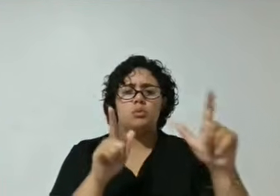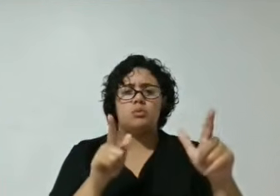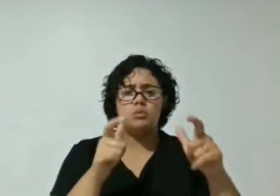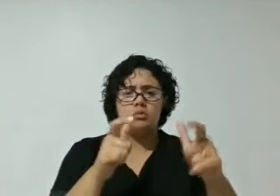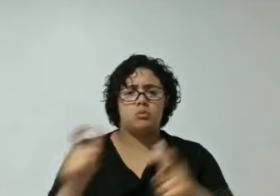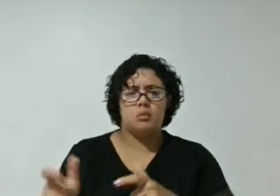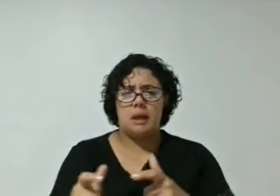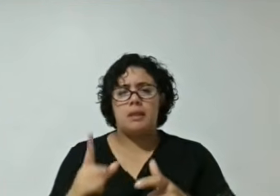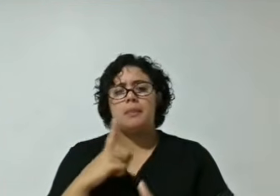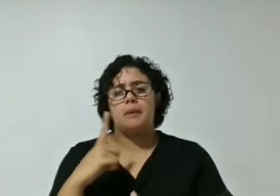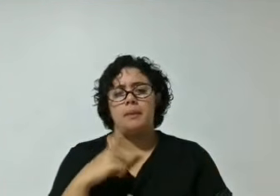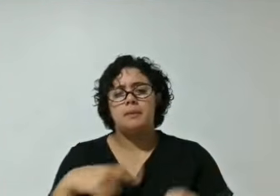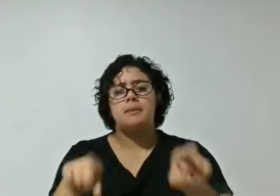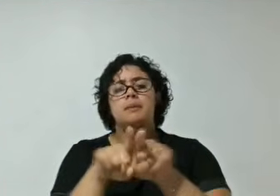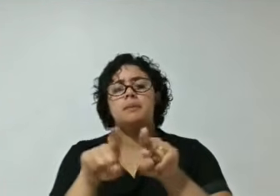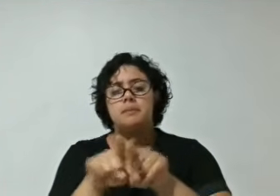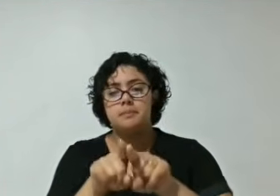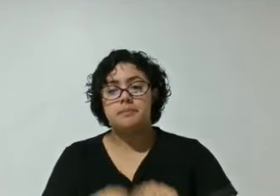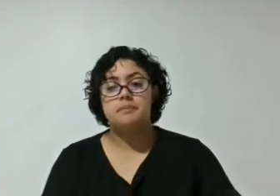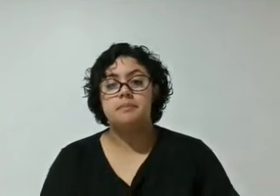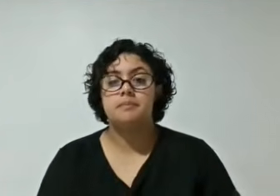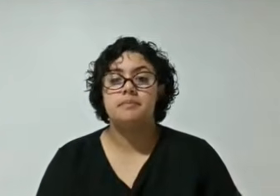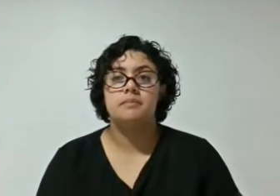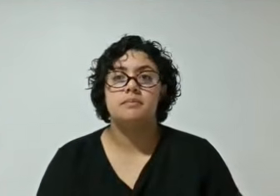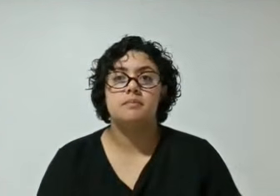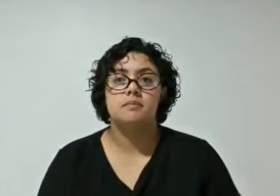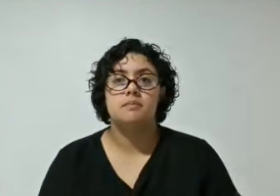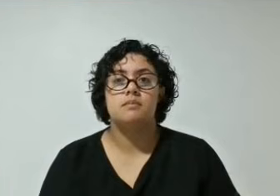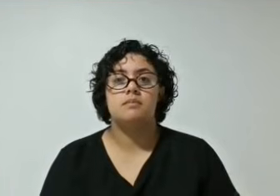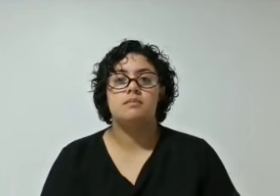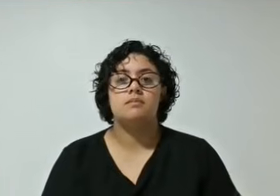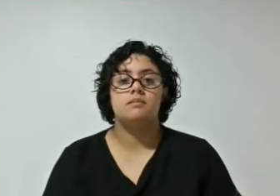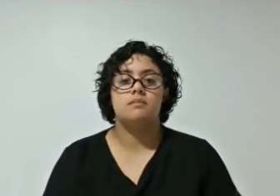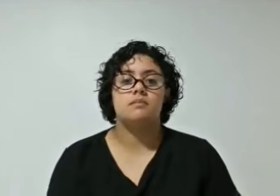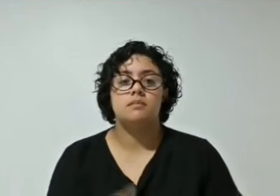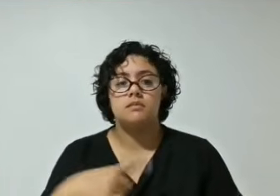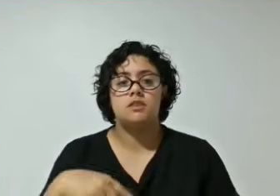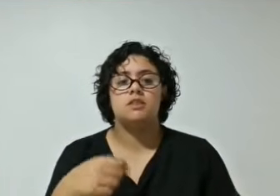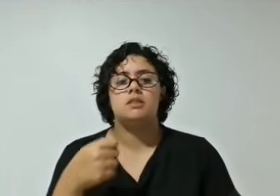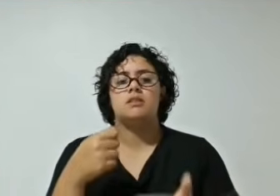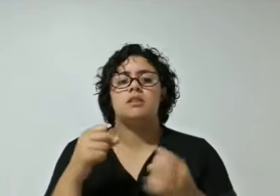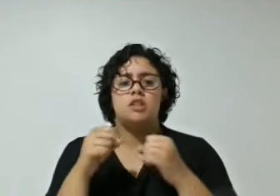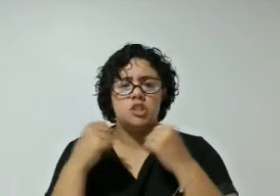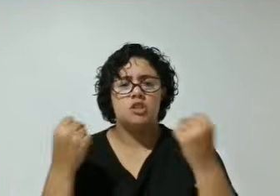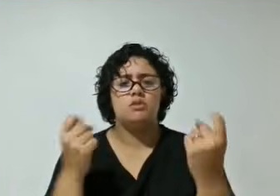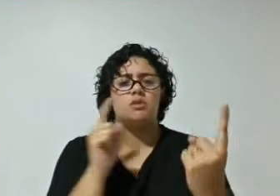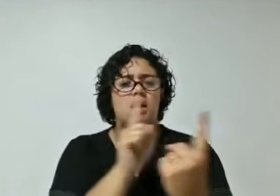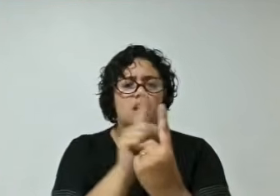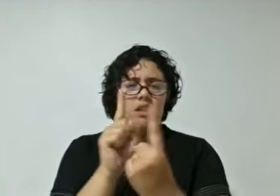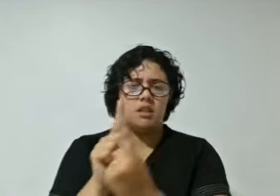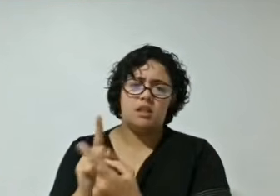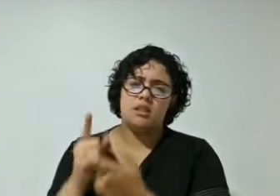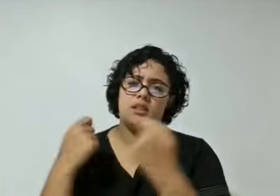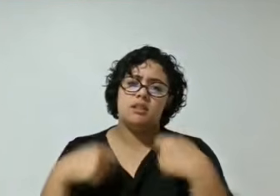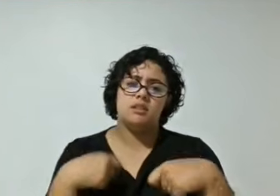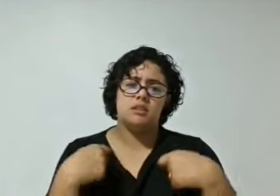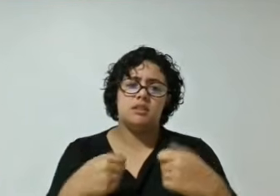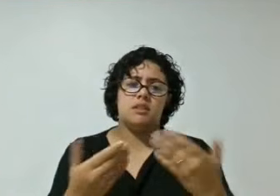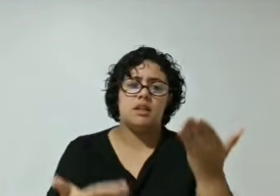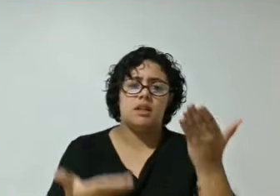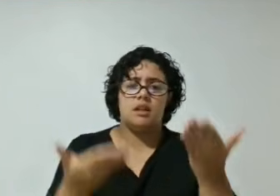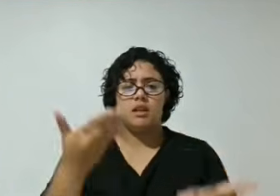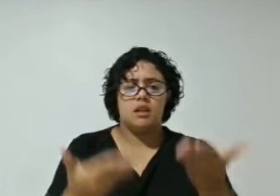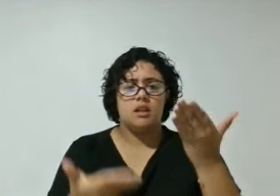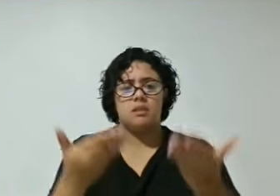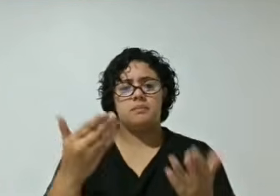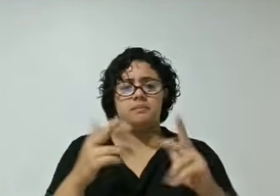de pessoal, mas a gente, na medida do possível, vem tentando atender essas demandas e equilibrando essas